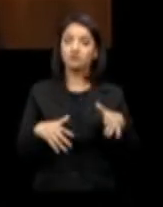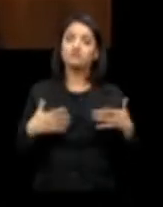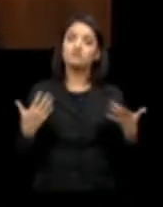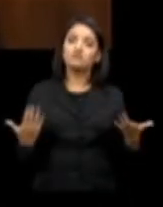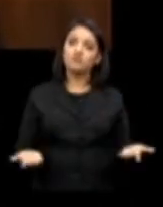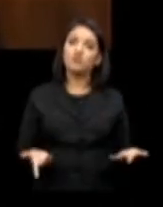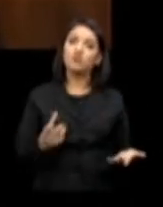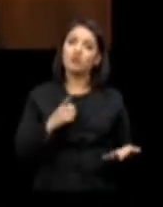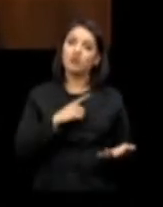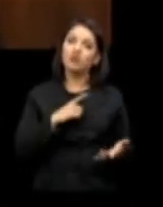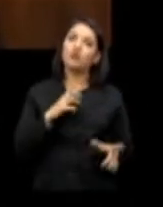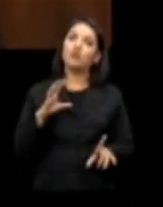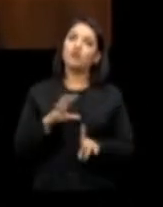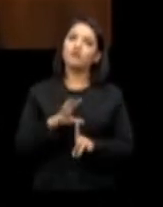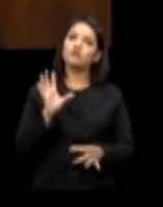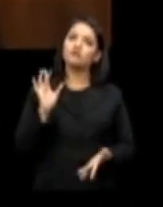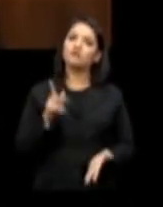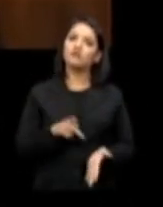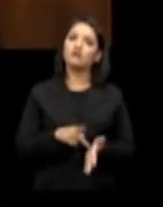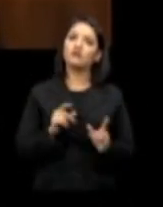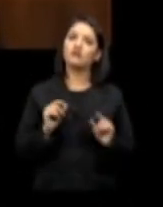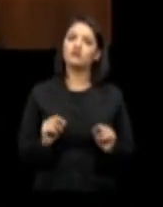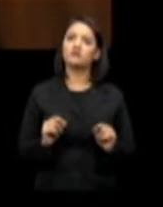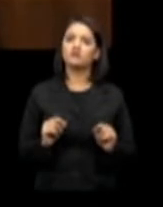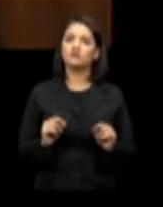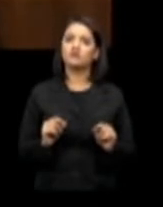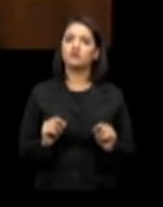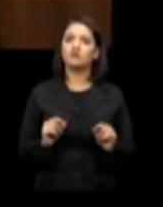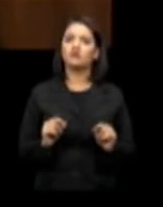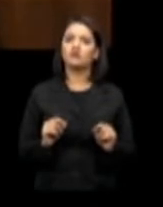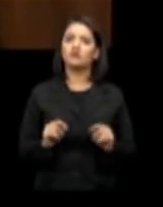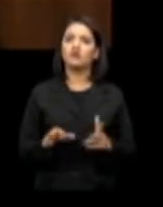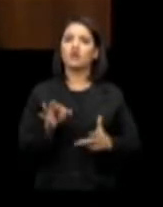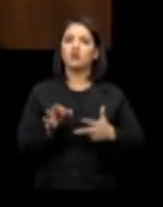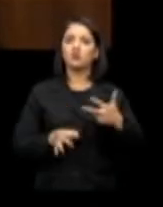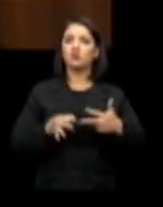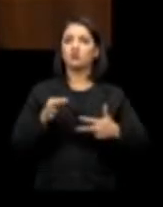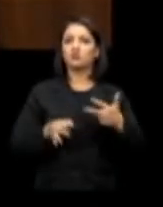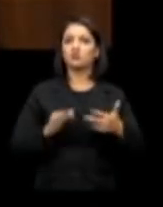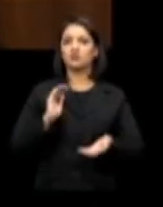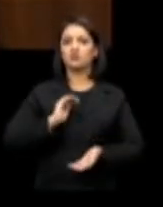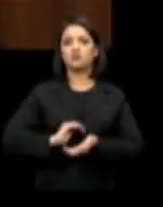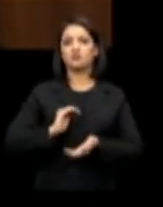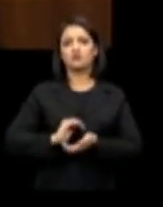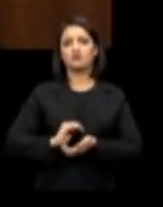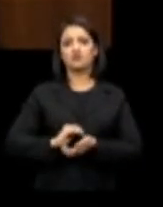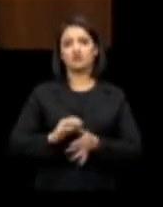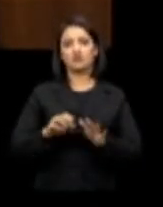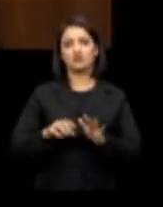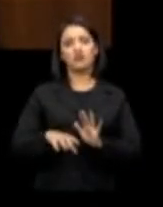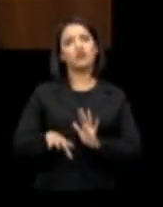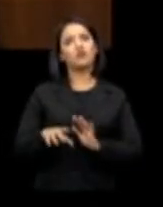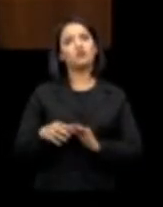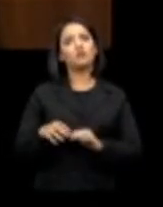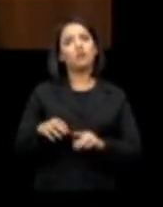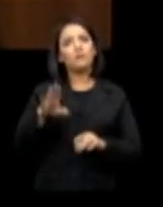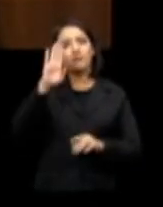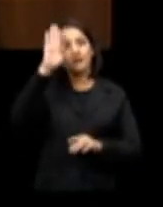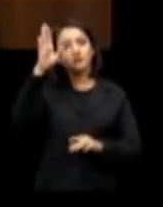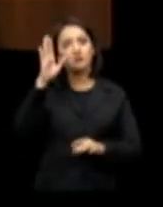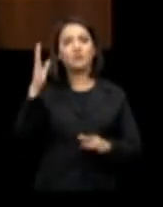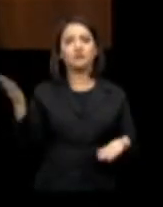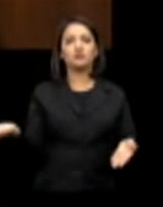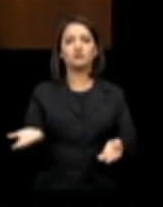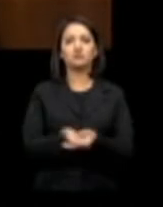influenciou sobremaneira a jurisprudência do Supremo na década passada, sobretudo no julgamento do Mandado de Segurança